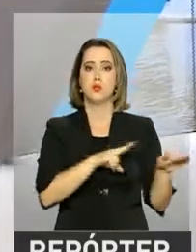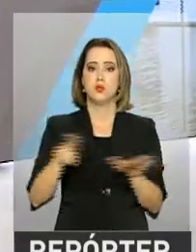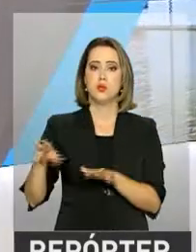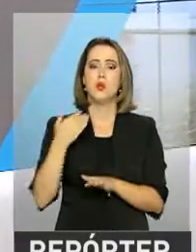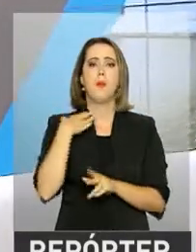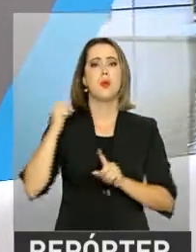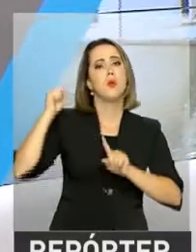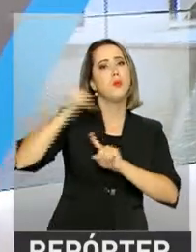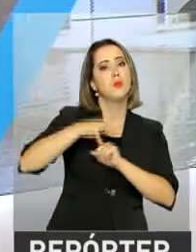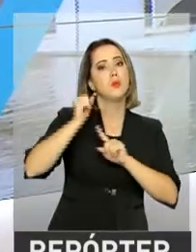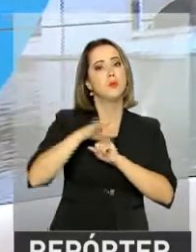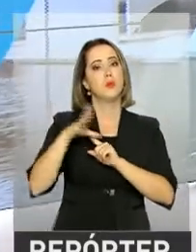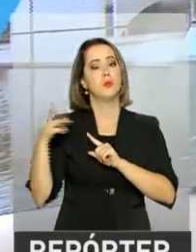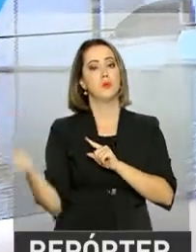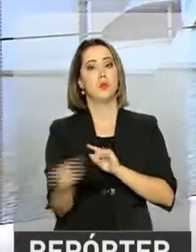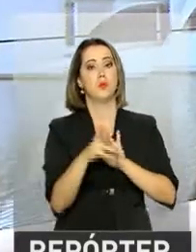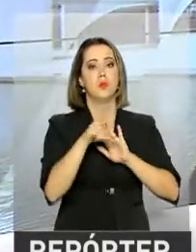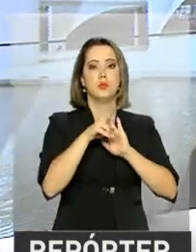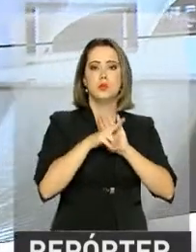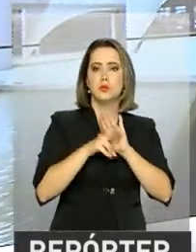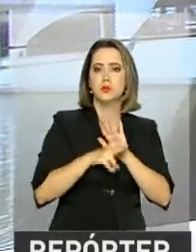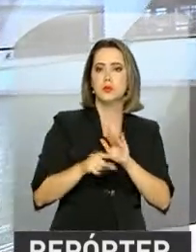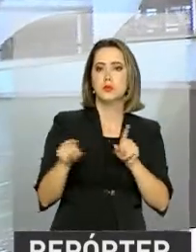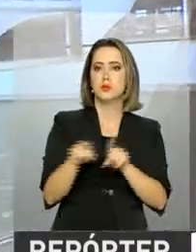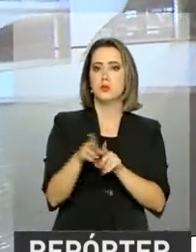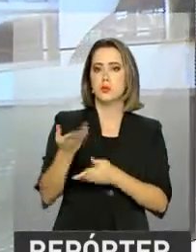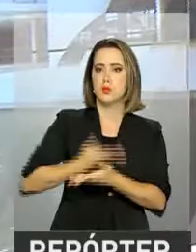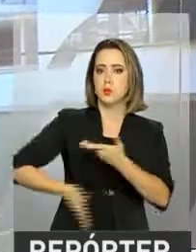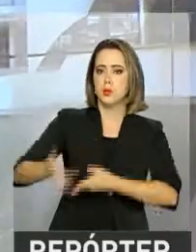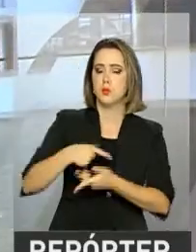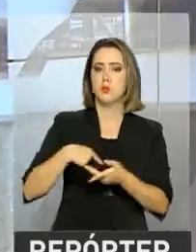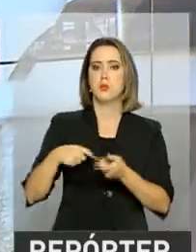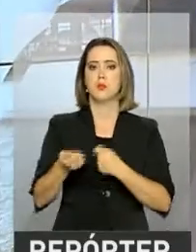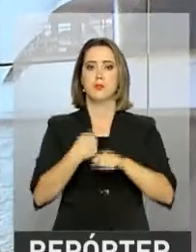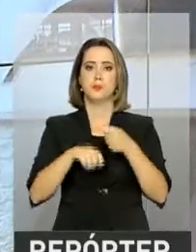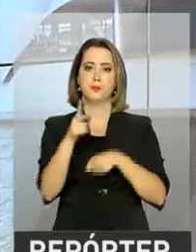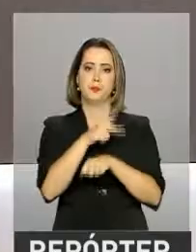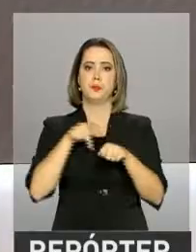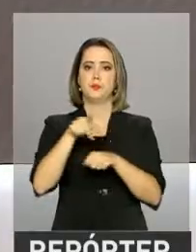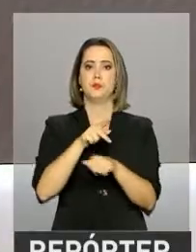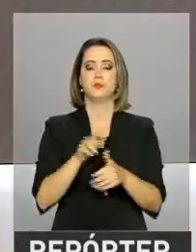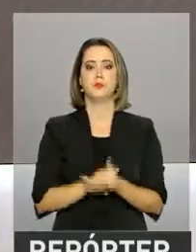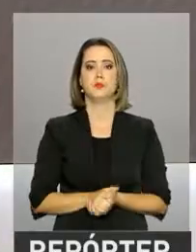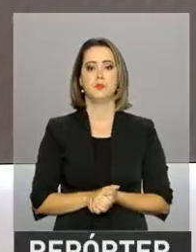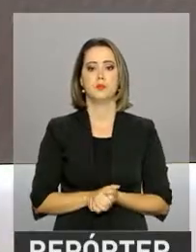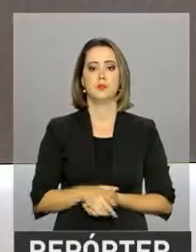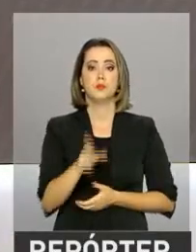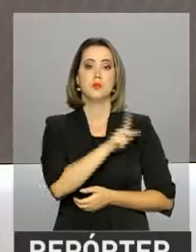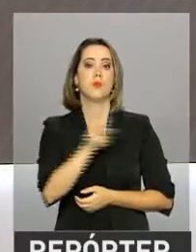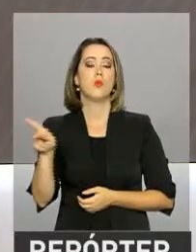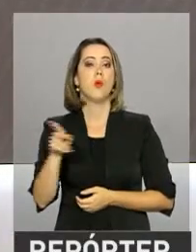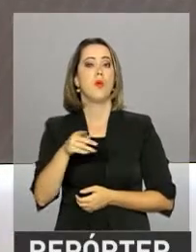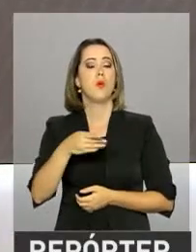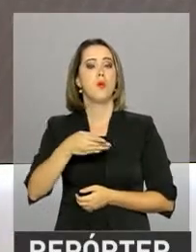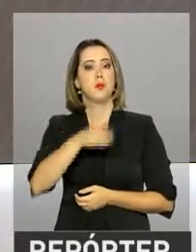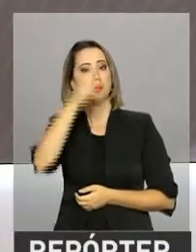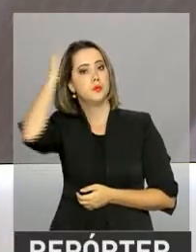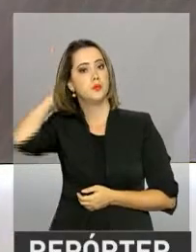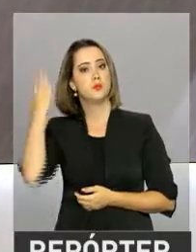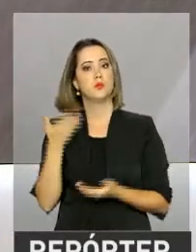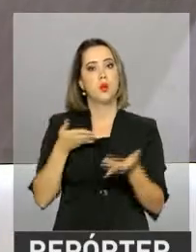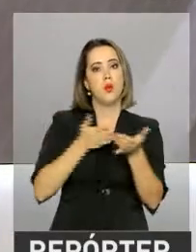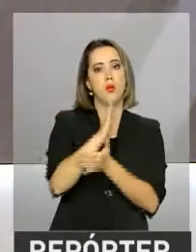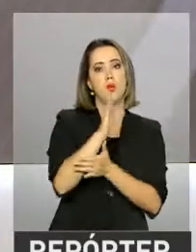com uma atualização das projeções do mercado financeiro à economia do país e o presidente michel temer sancionou com